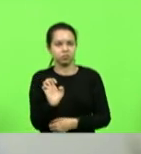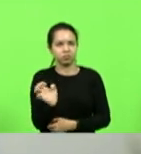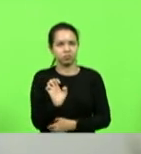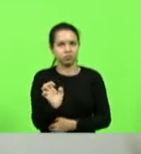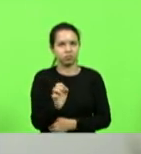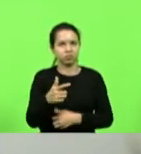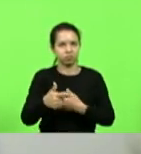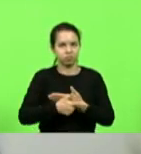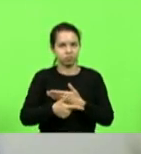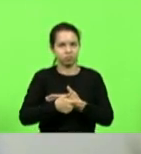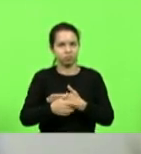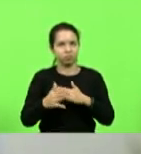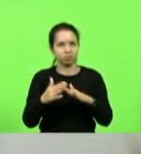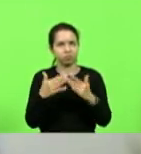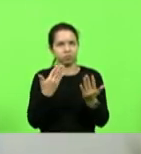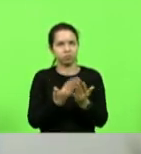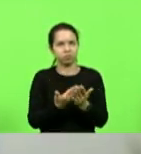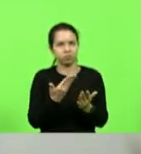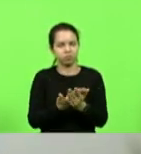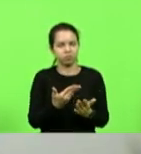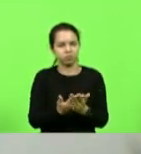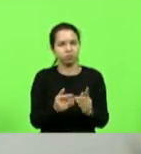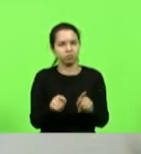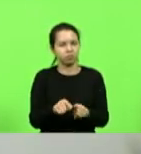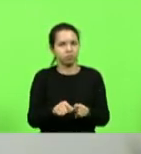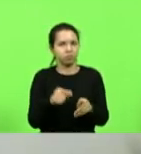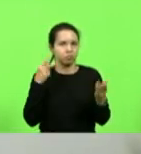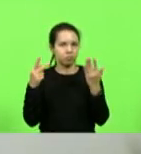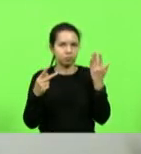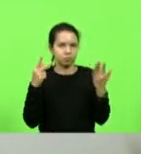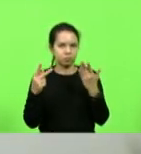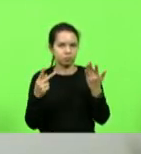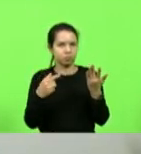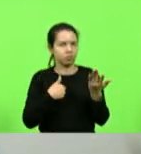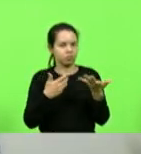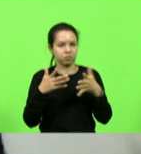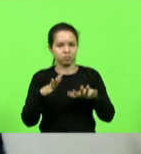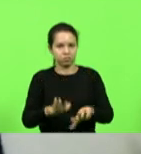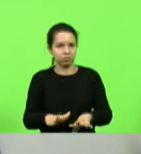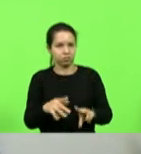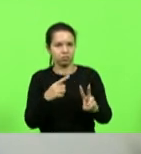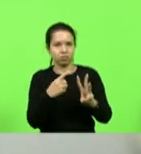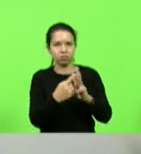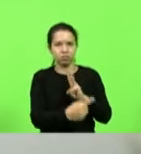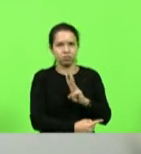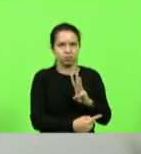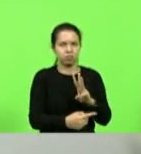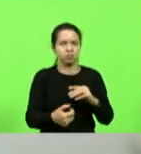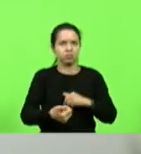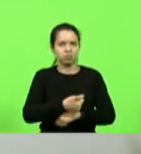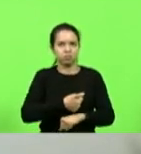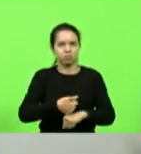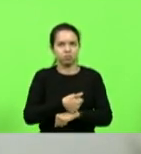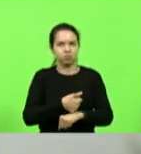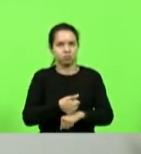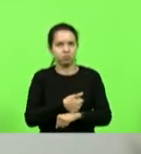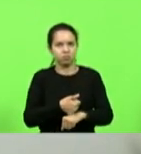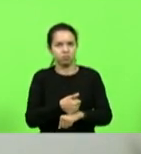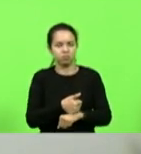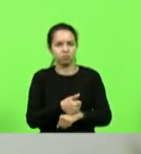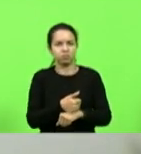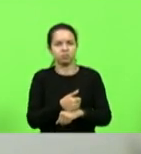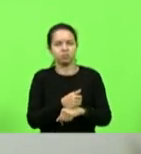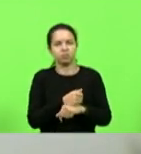papel da escola e da psicologia. Eu não quero esses três profissionais para fazer a cura